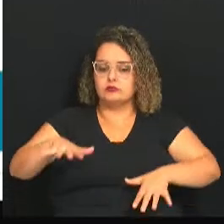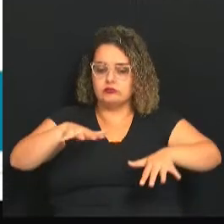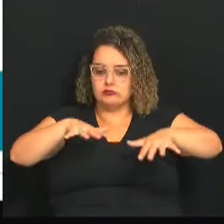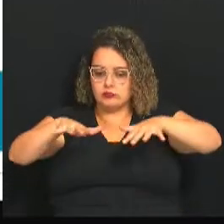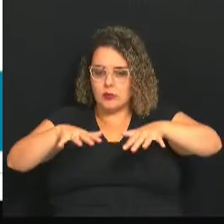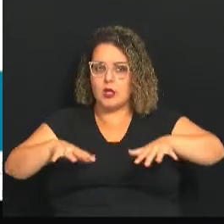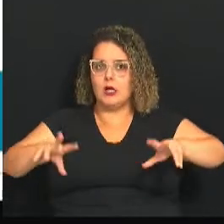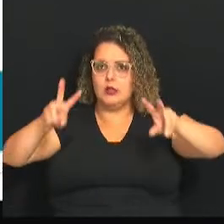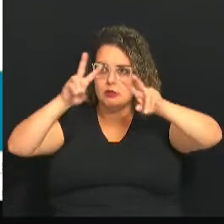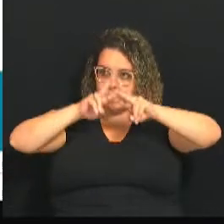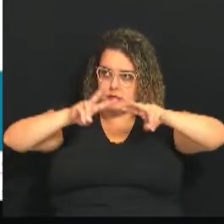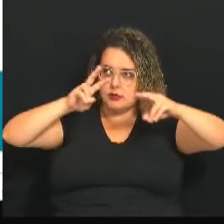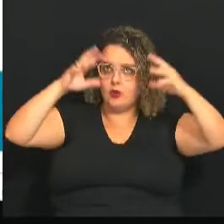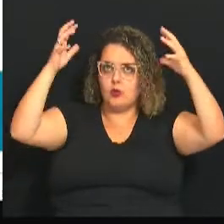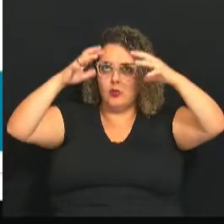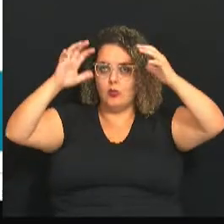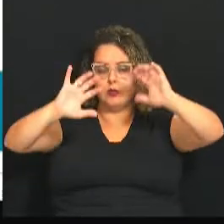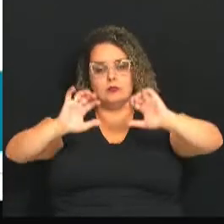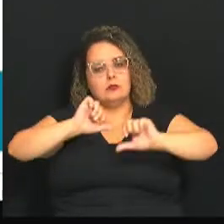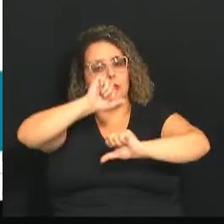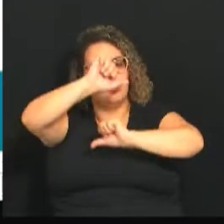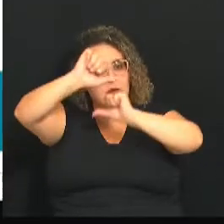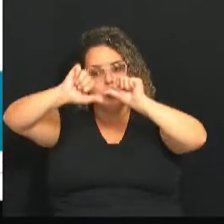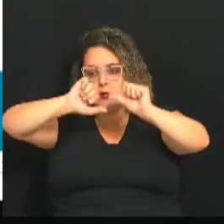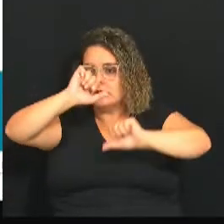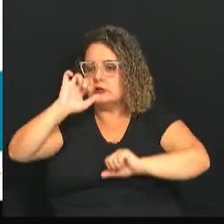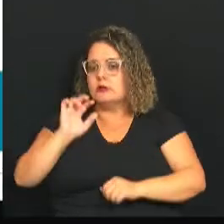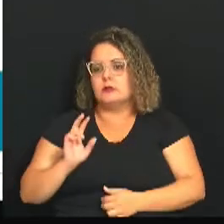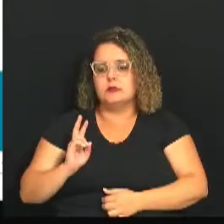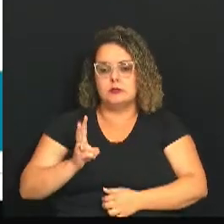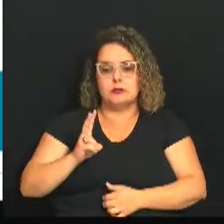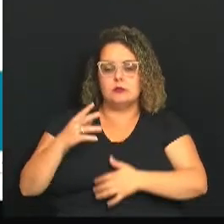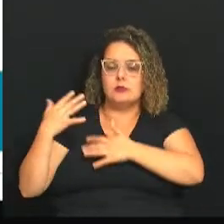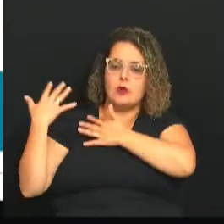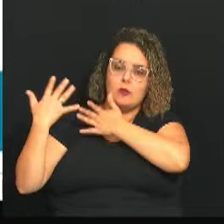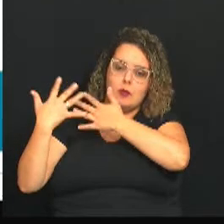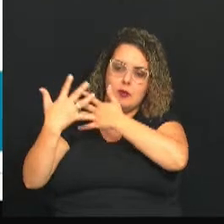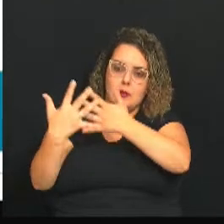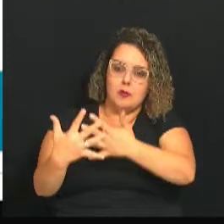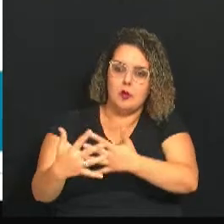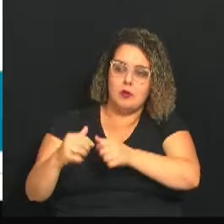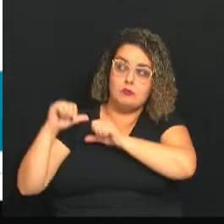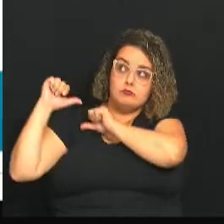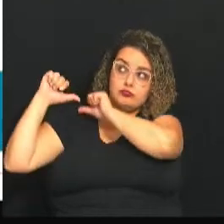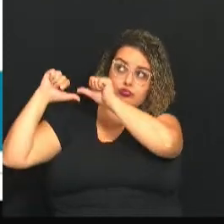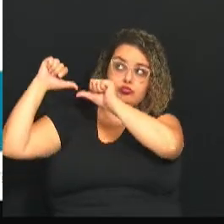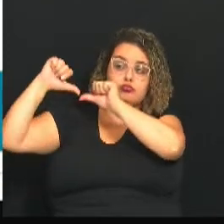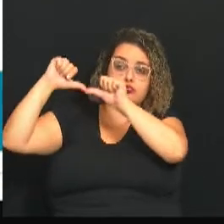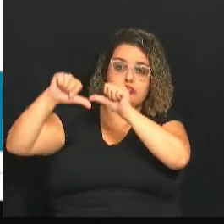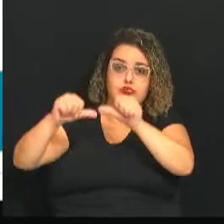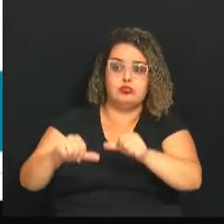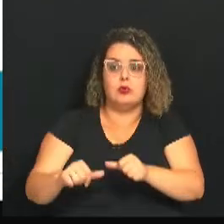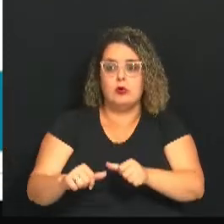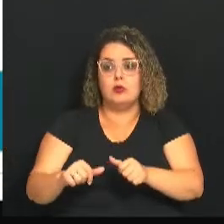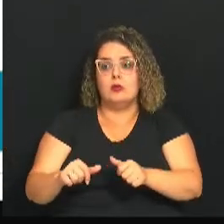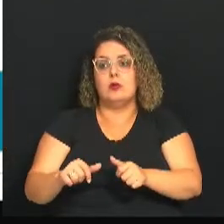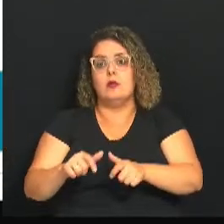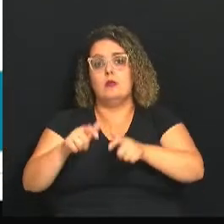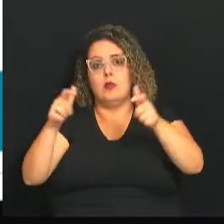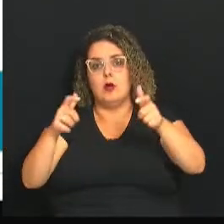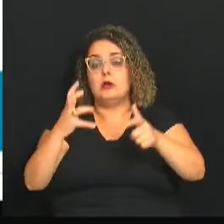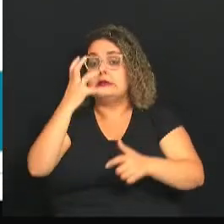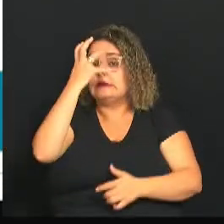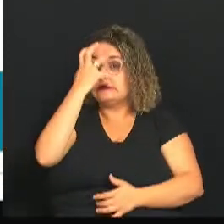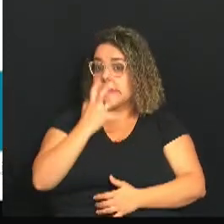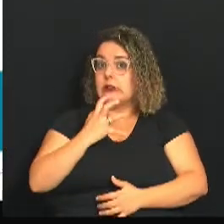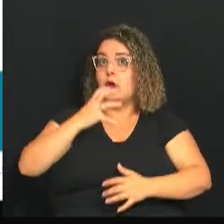sido aperfeiçoados ao longo dos últimos anos, das últimas décadas, e eles vêm apontando para maior ocorrência e maior severidade de